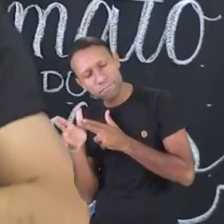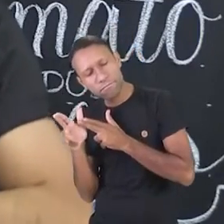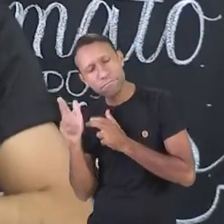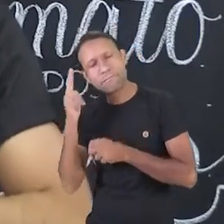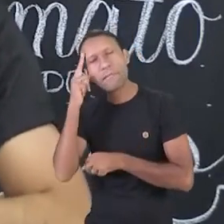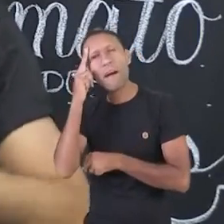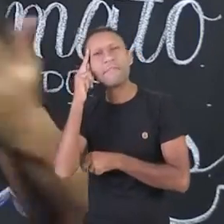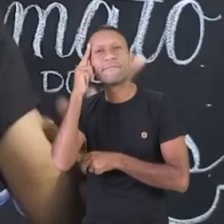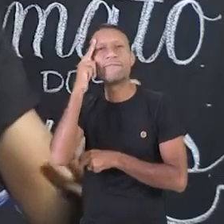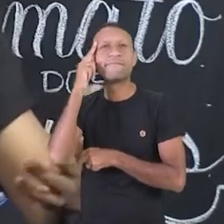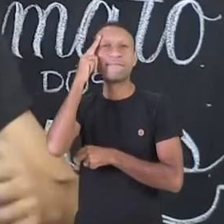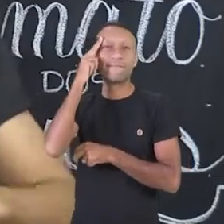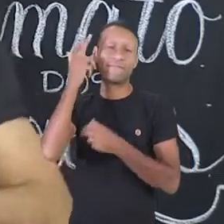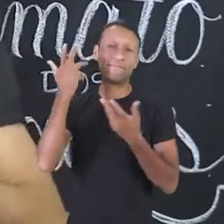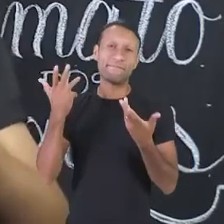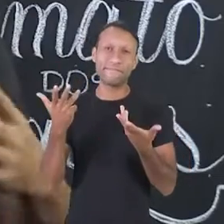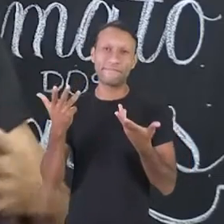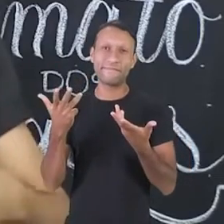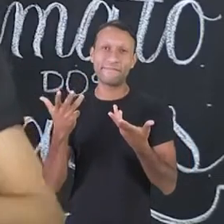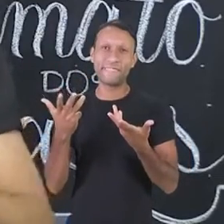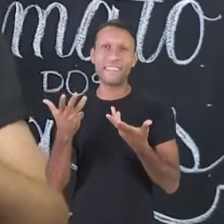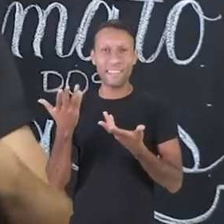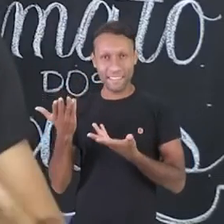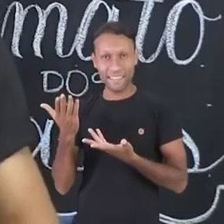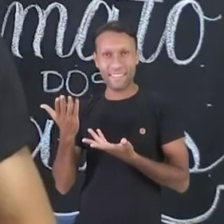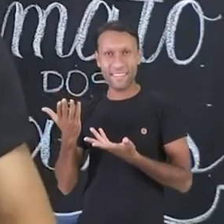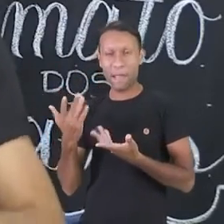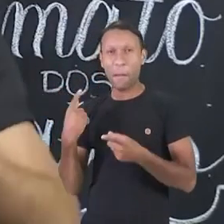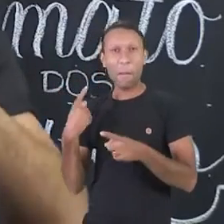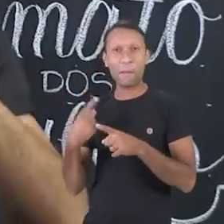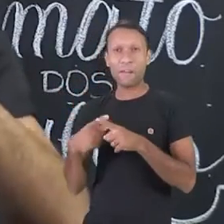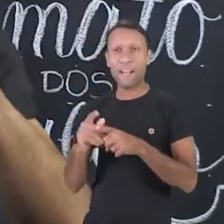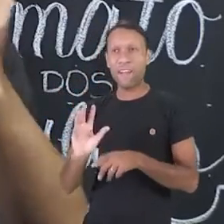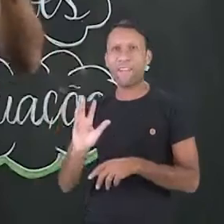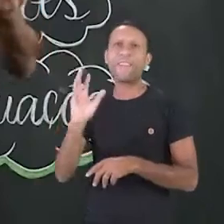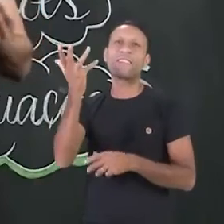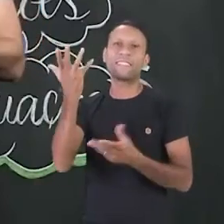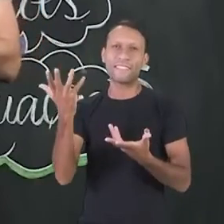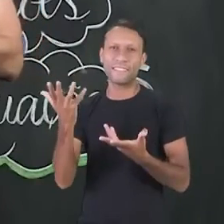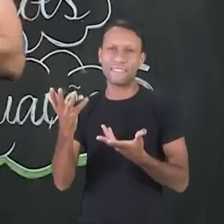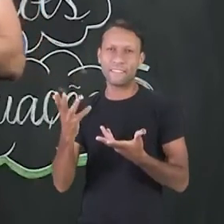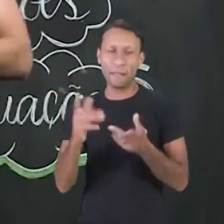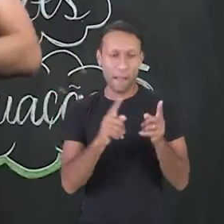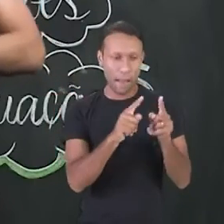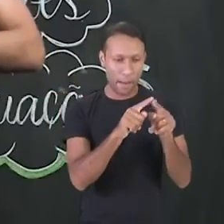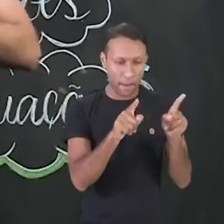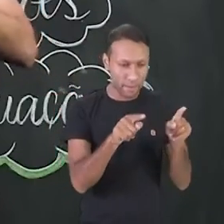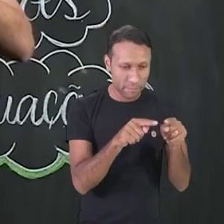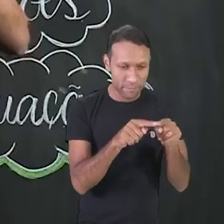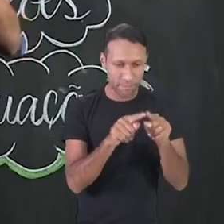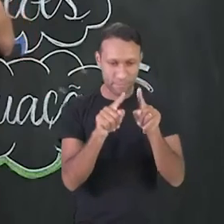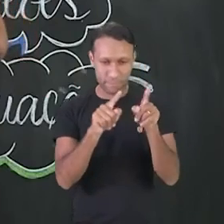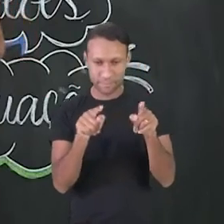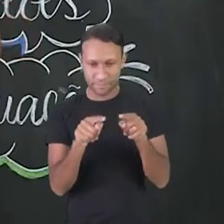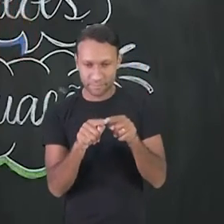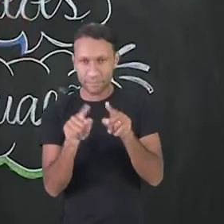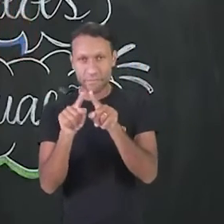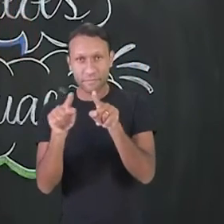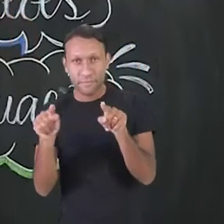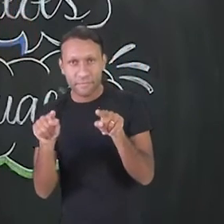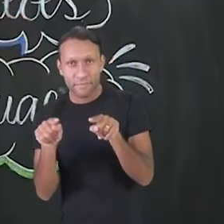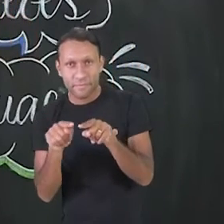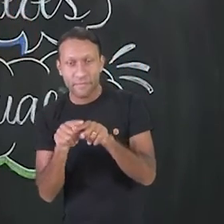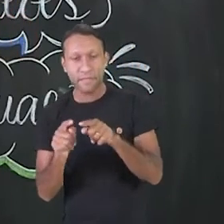3, que era um sonho, o garoto estava imaginando, nem era o primeiro dia de aula, ou seja, a situação acaba. Eu preciso de um respeito à